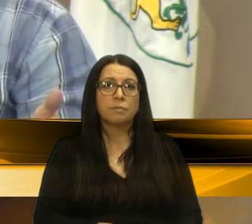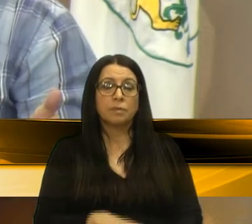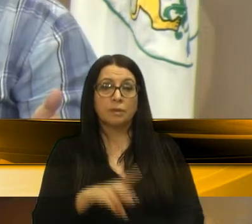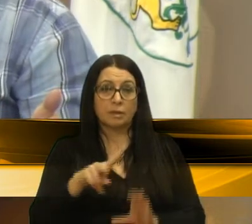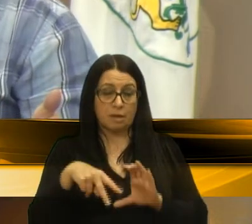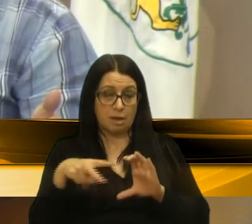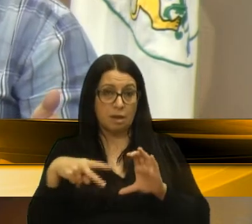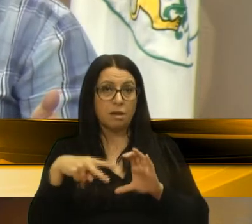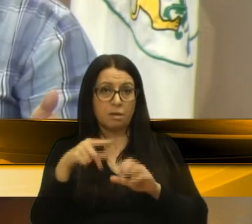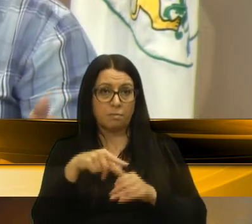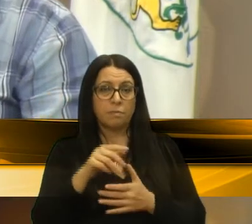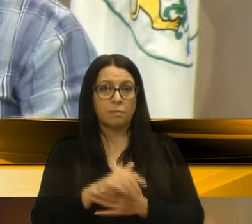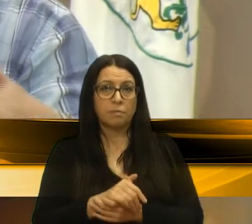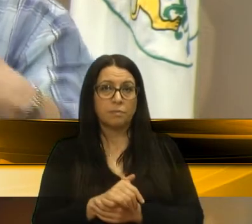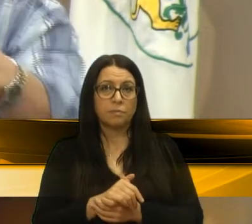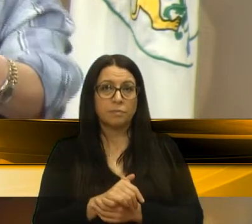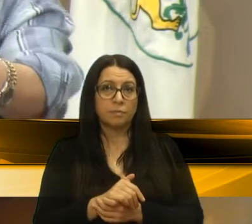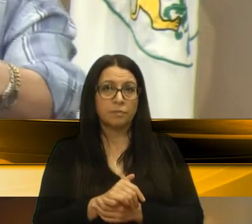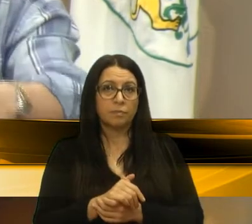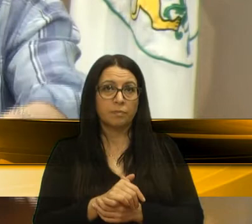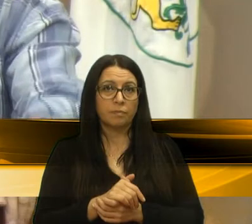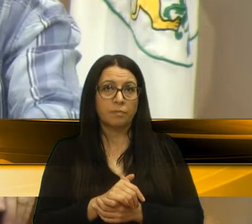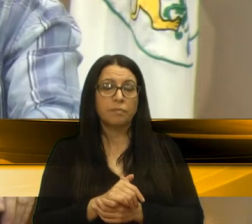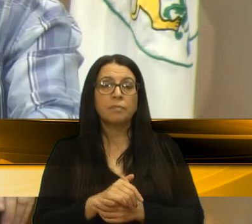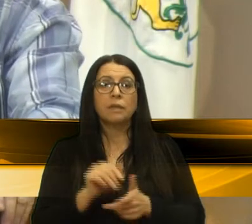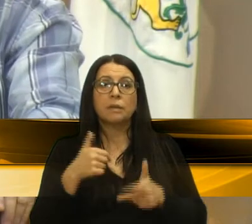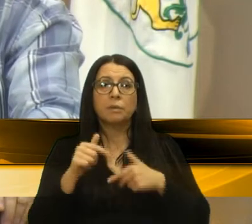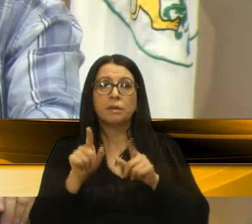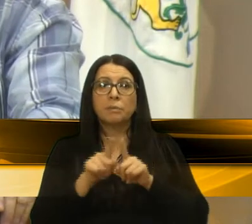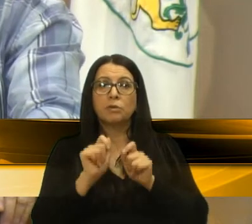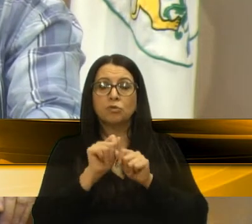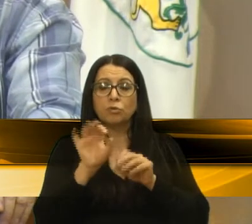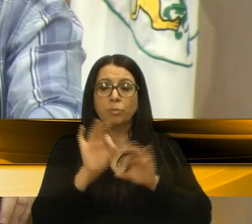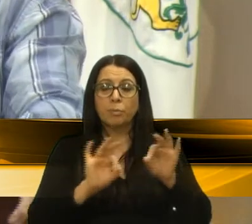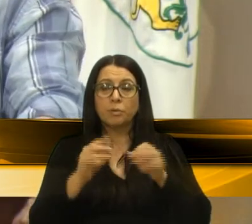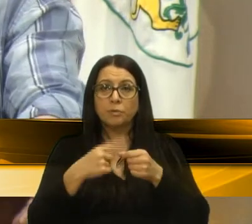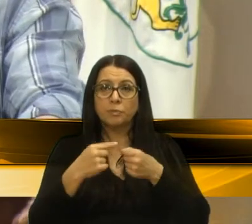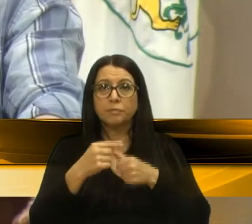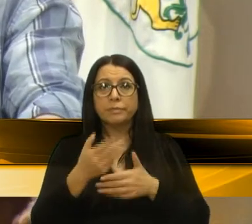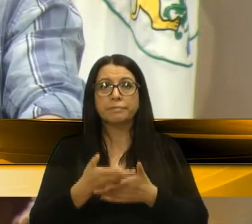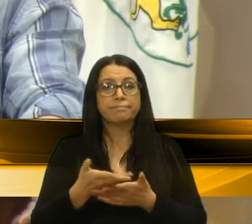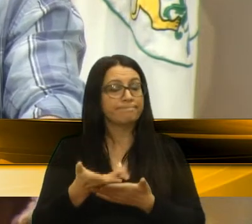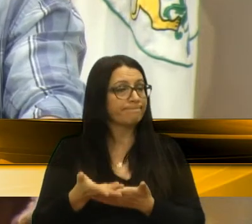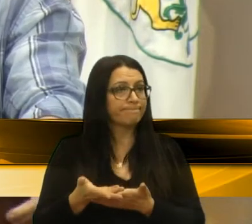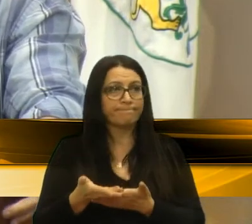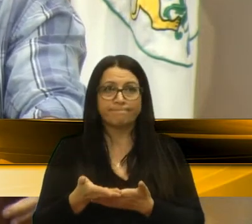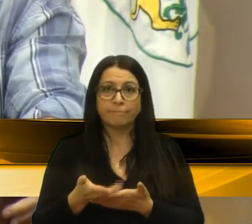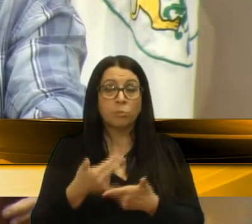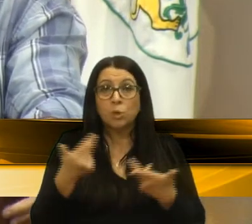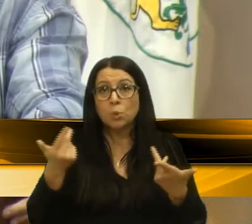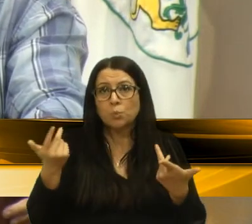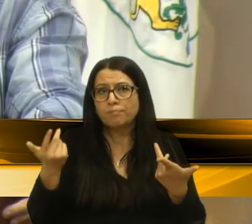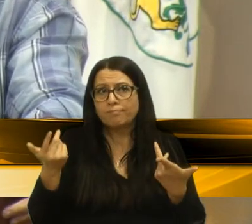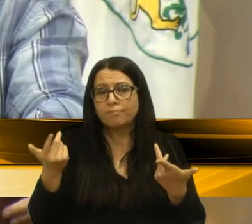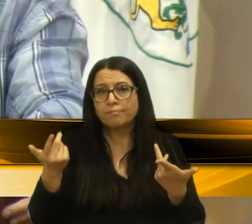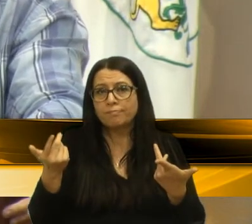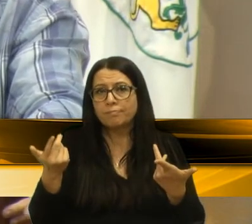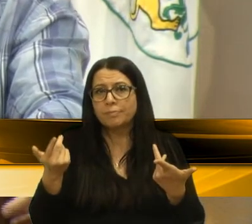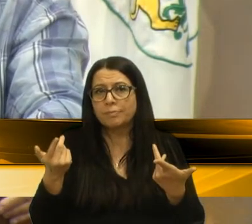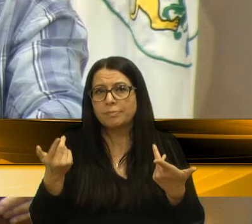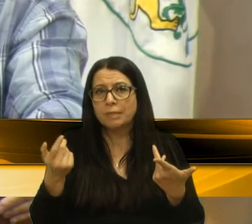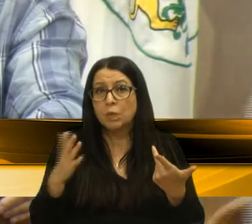de atuar também na questão do plano diretor é é uma coisa assombrosa